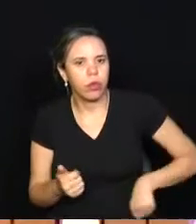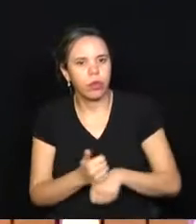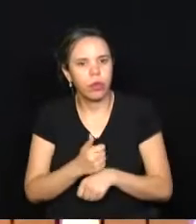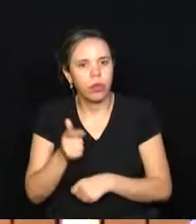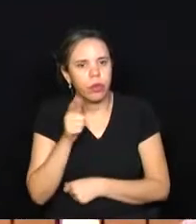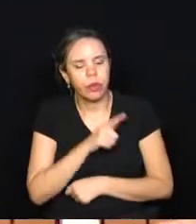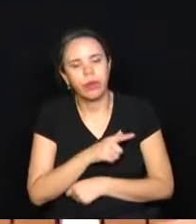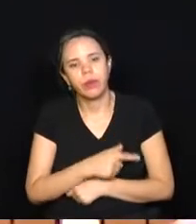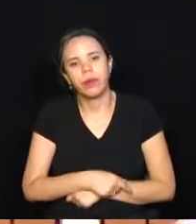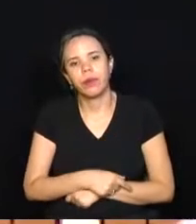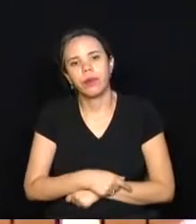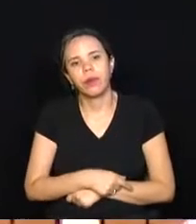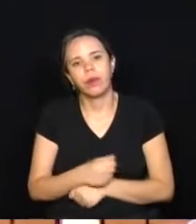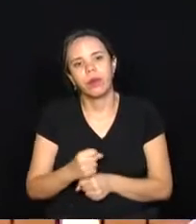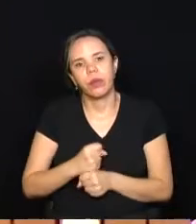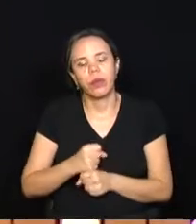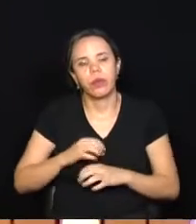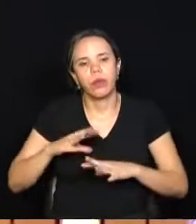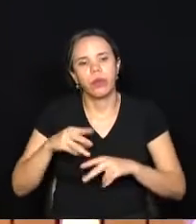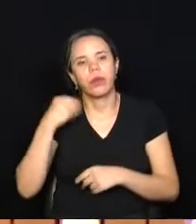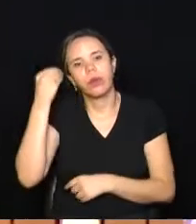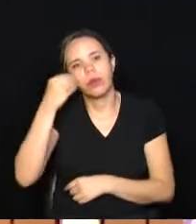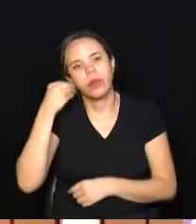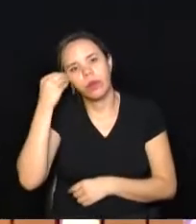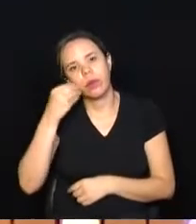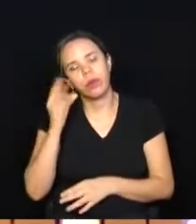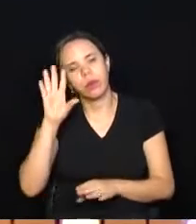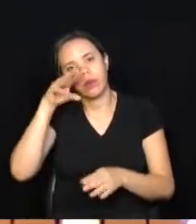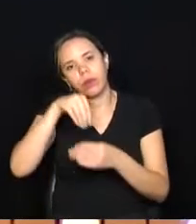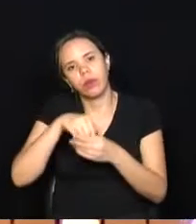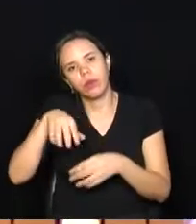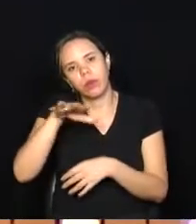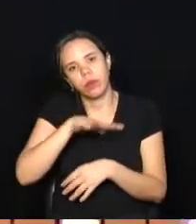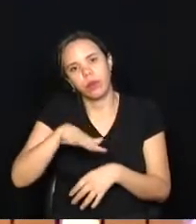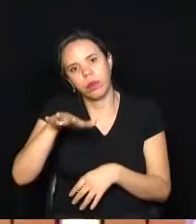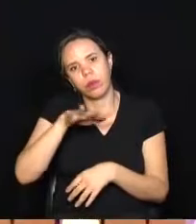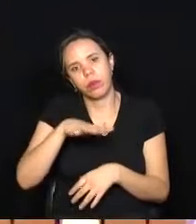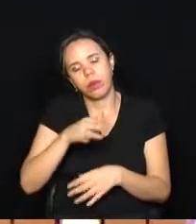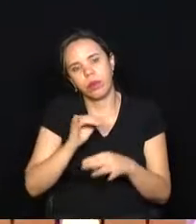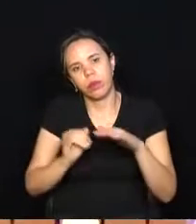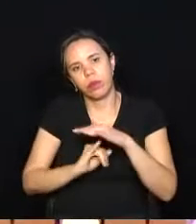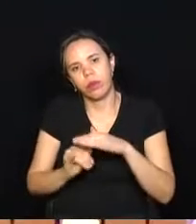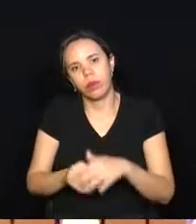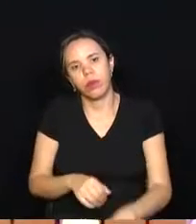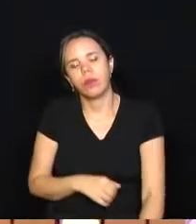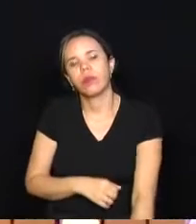consegui, nesses anos todos, ter uma experiência dentro dessas instituições.